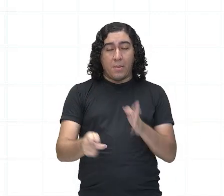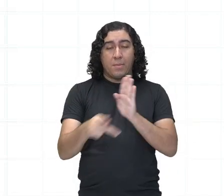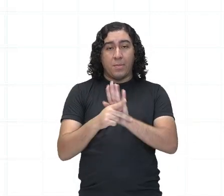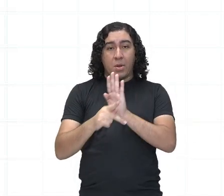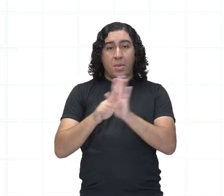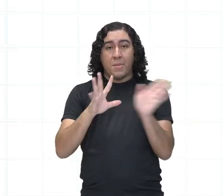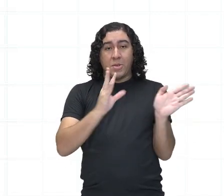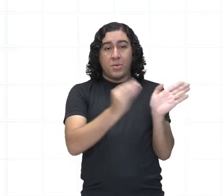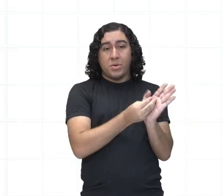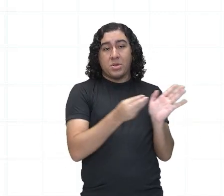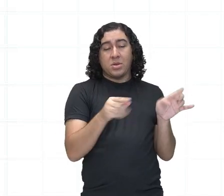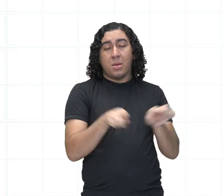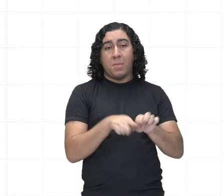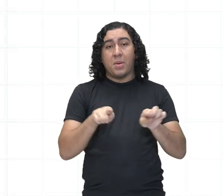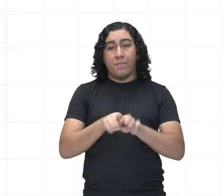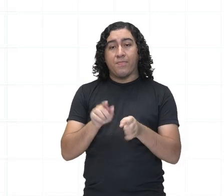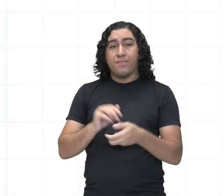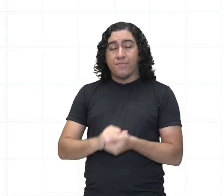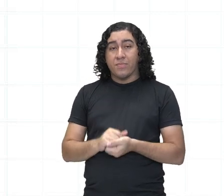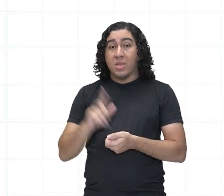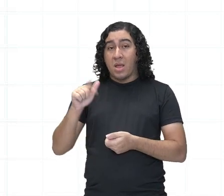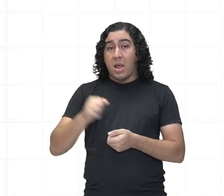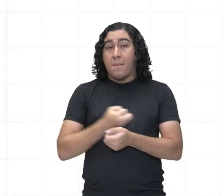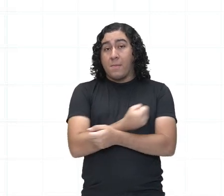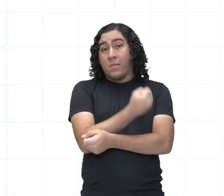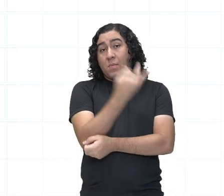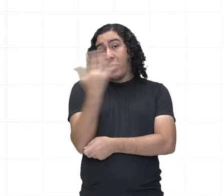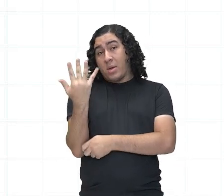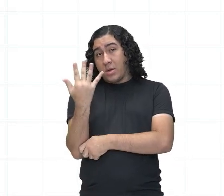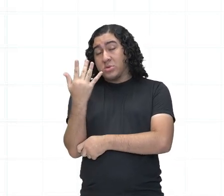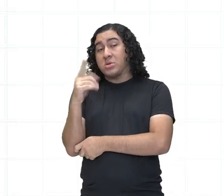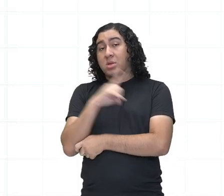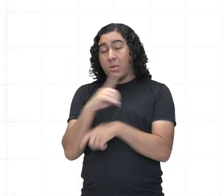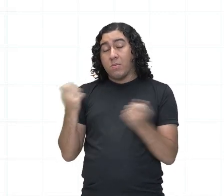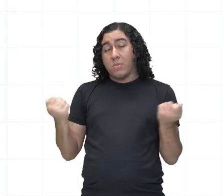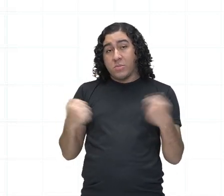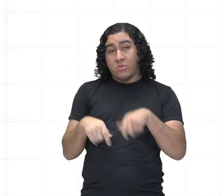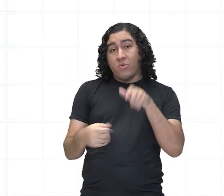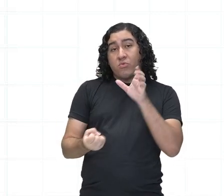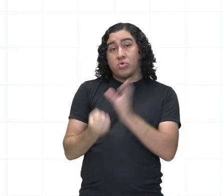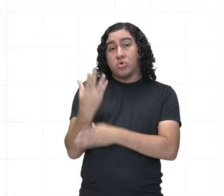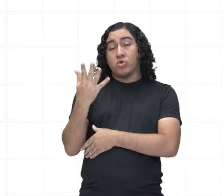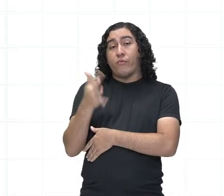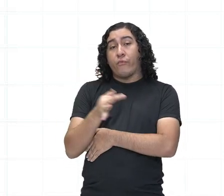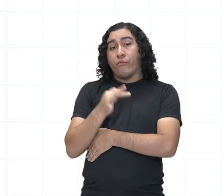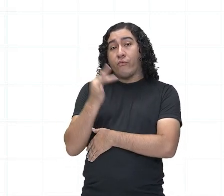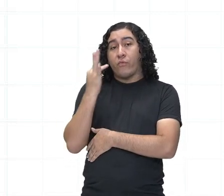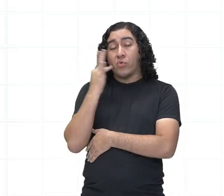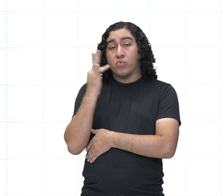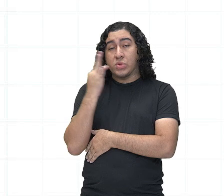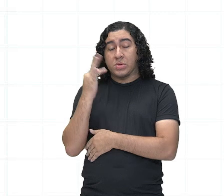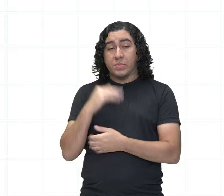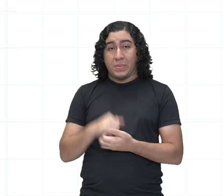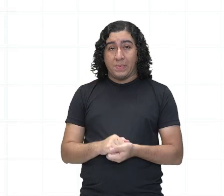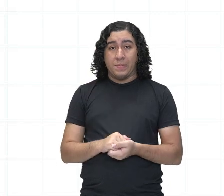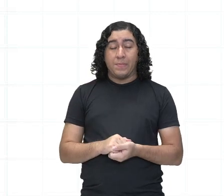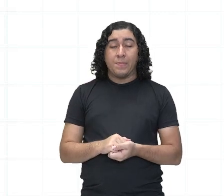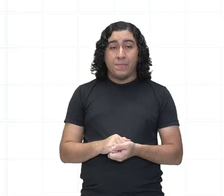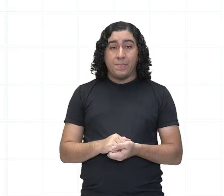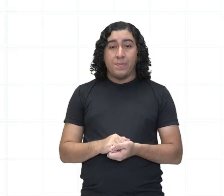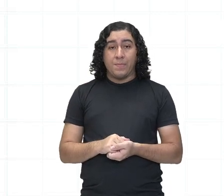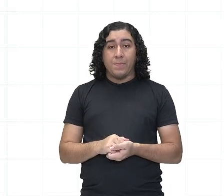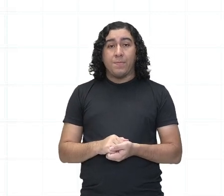Amazônia, né, que são aquelas plantas que produzem frutos. O número